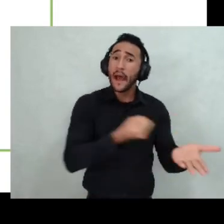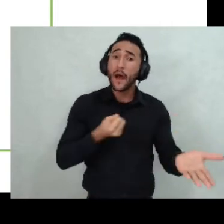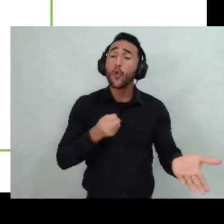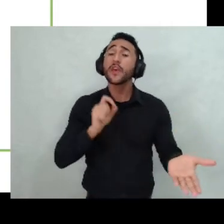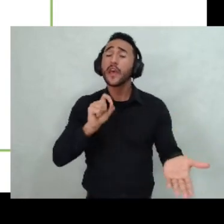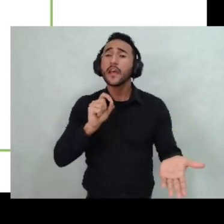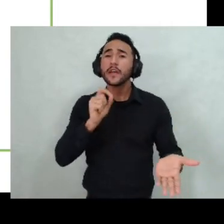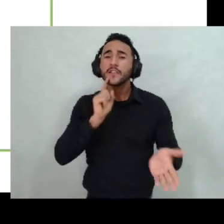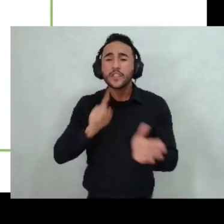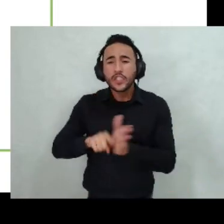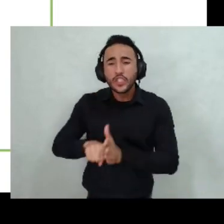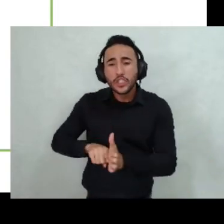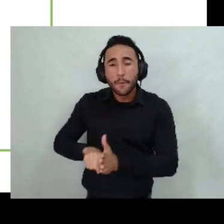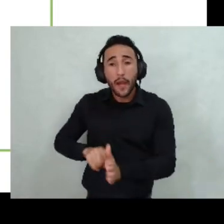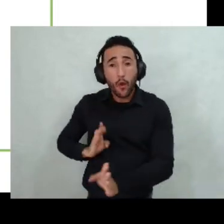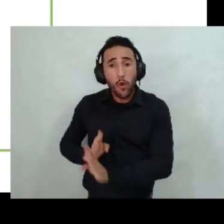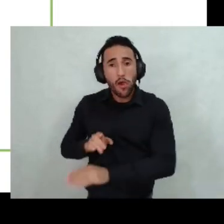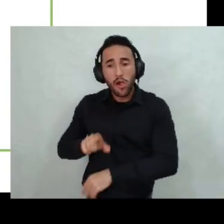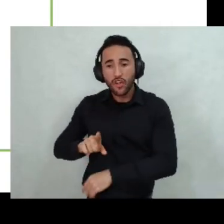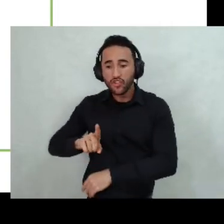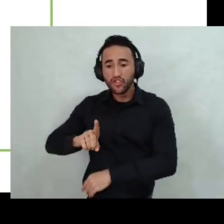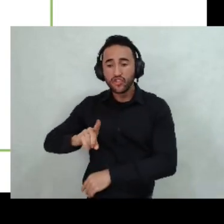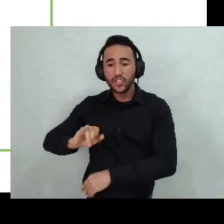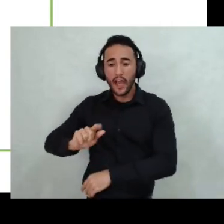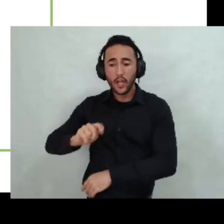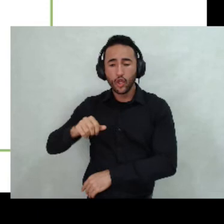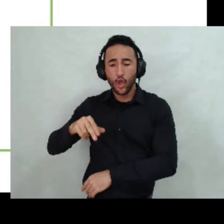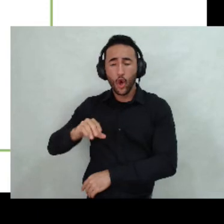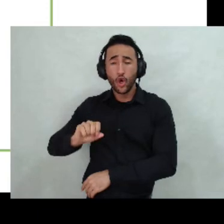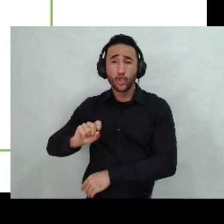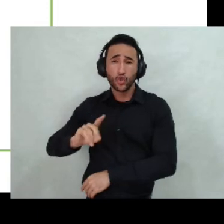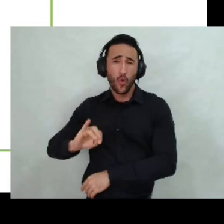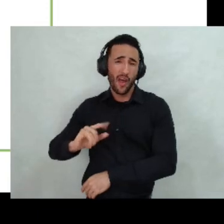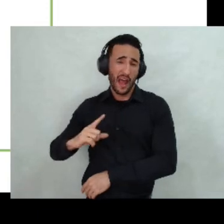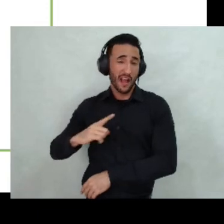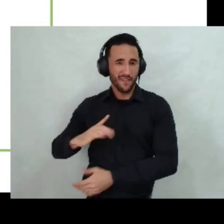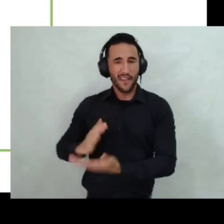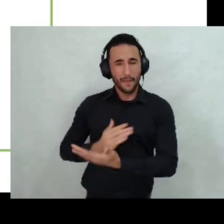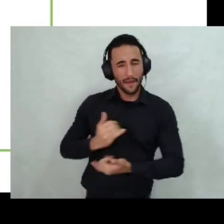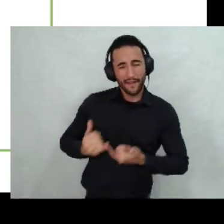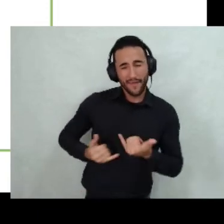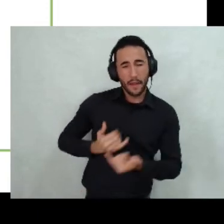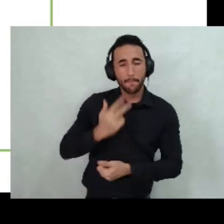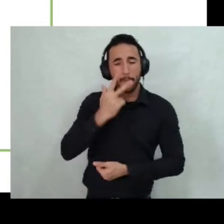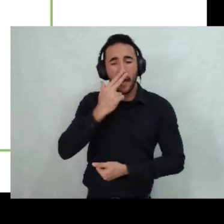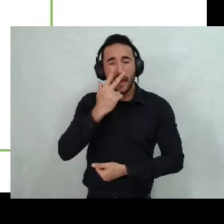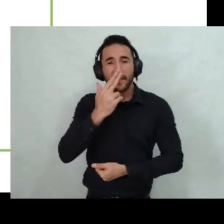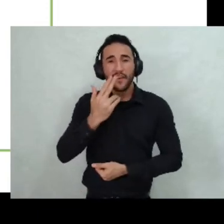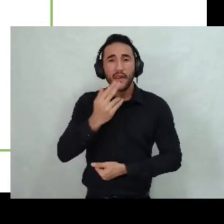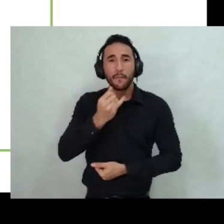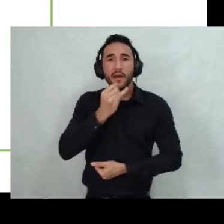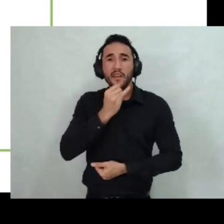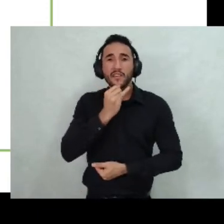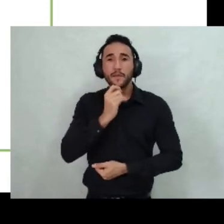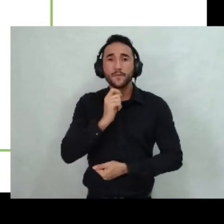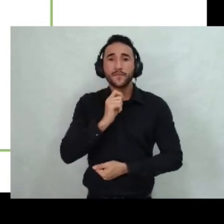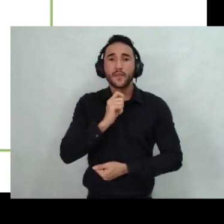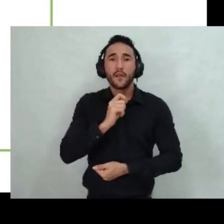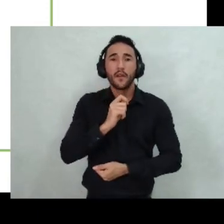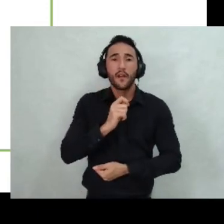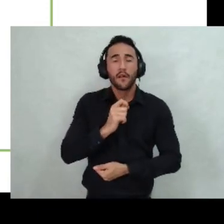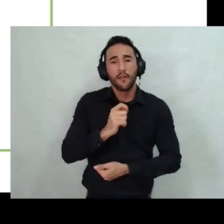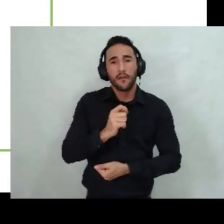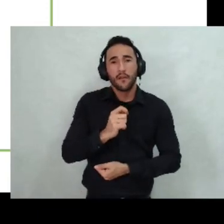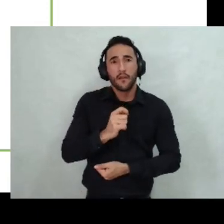de caso, né? A gente sempre brinca, né, que neste caso é mais fácil jogar cara ou coroa, porque a chance de